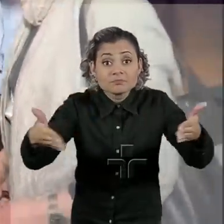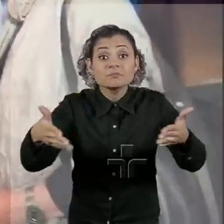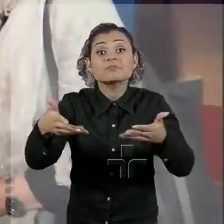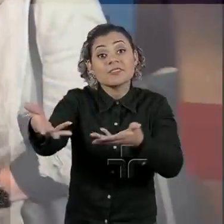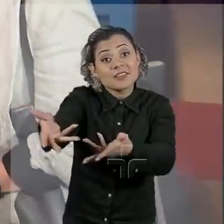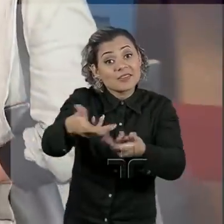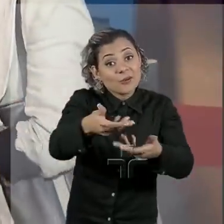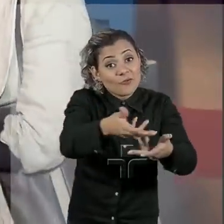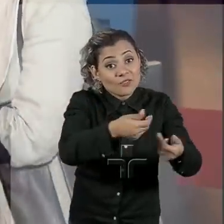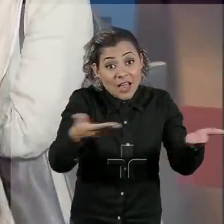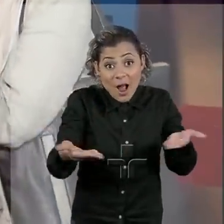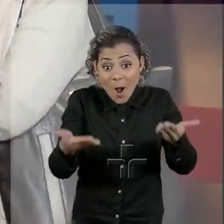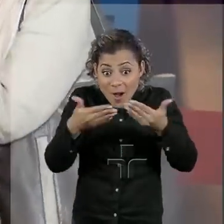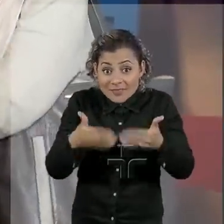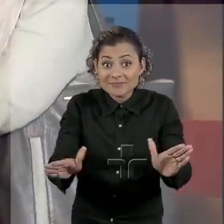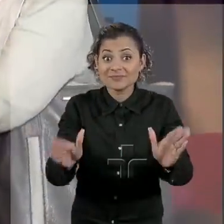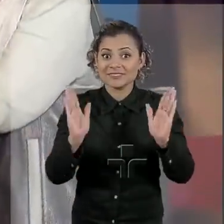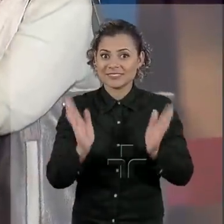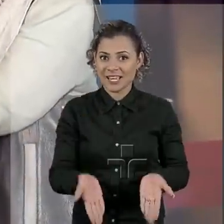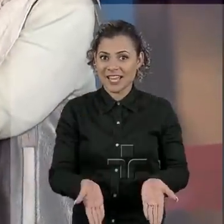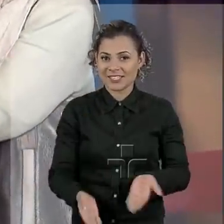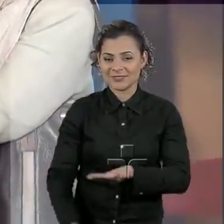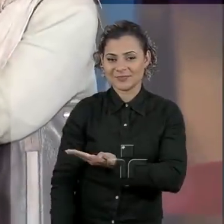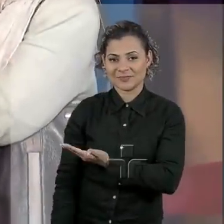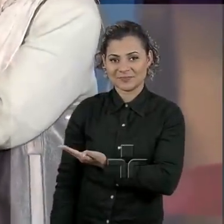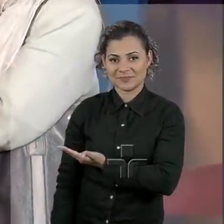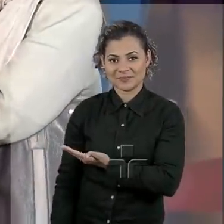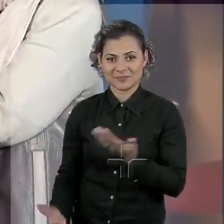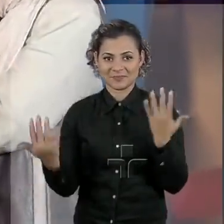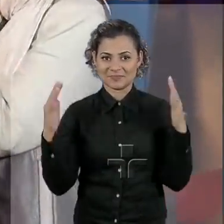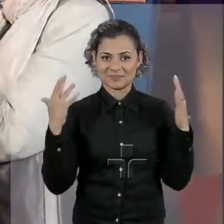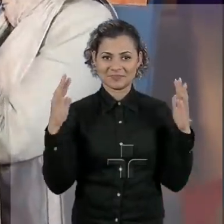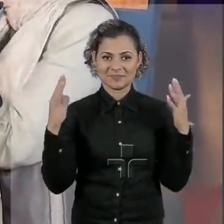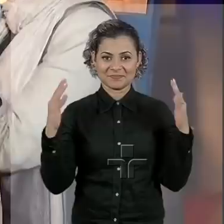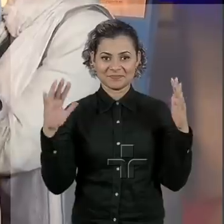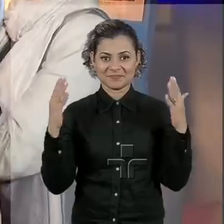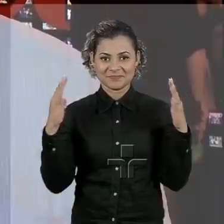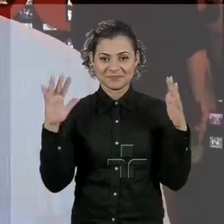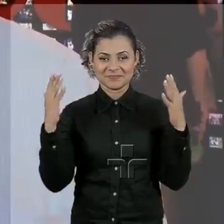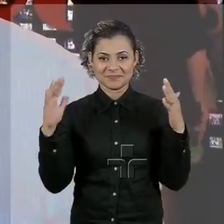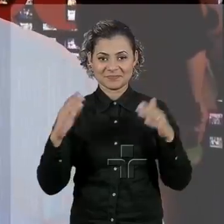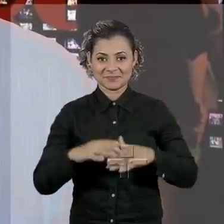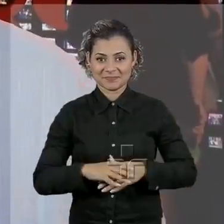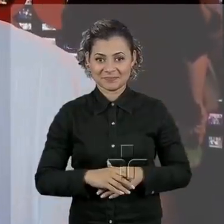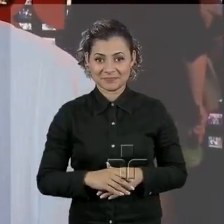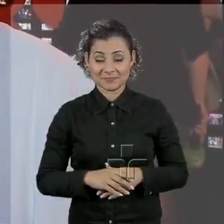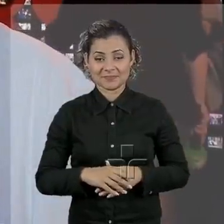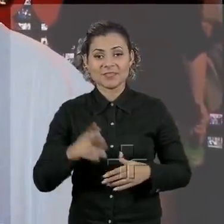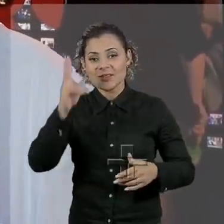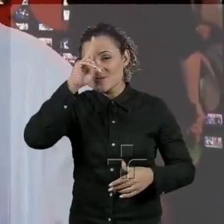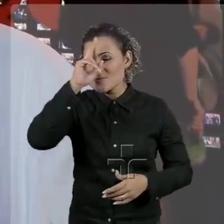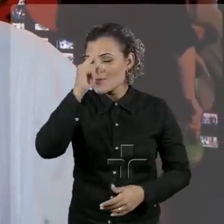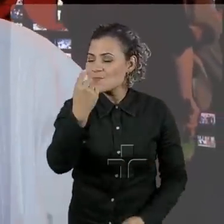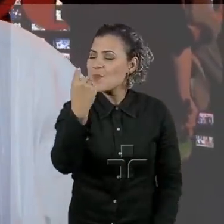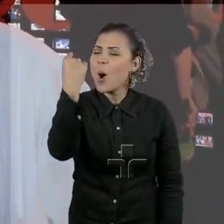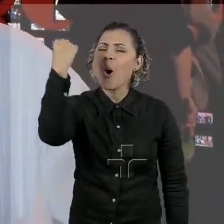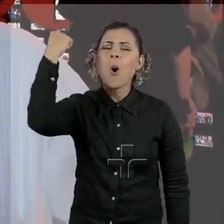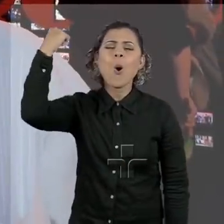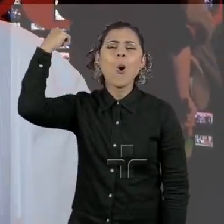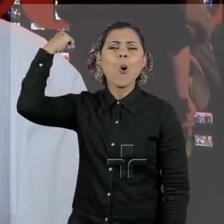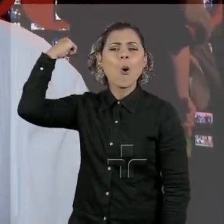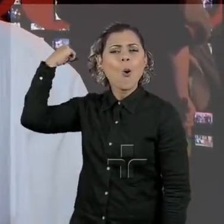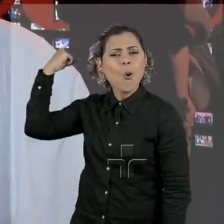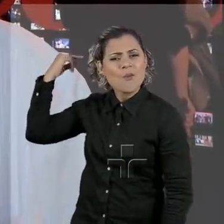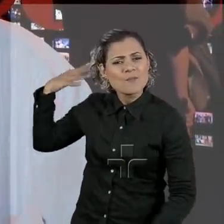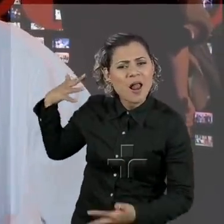convidados agora há pouco. Fazer uma viagem através do tempo, através